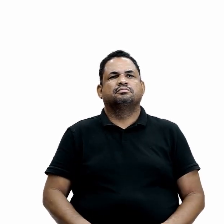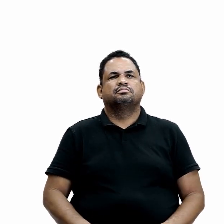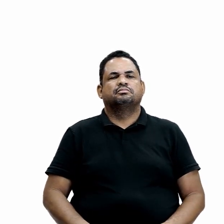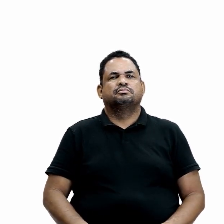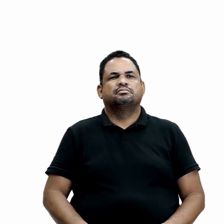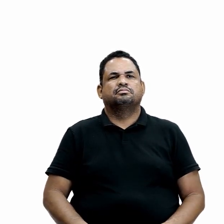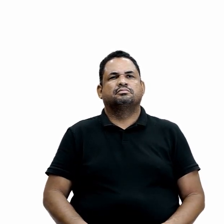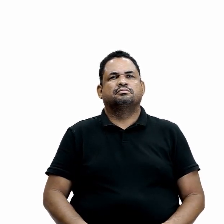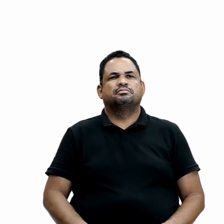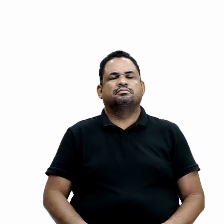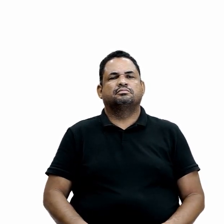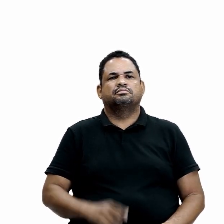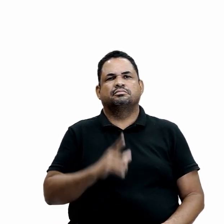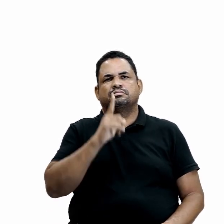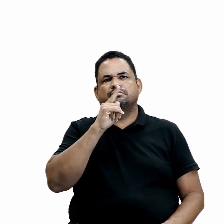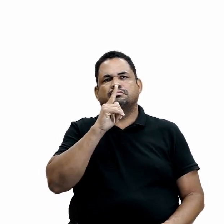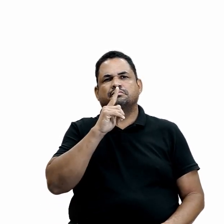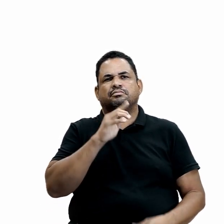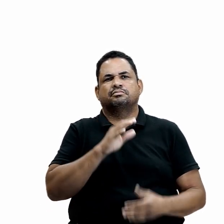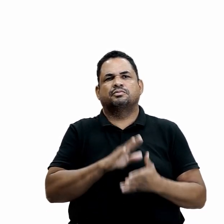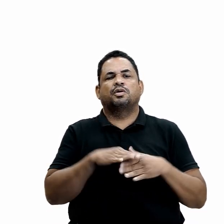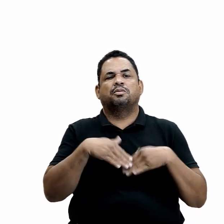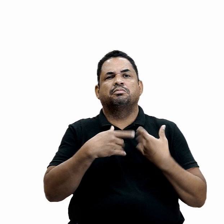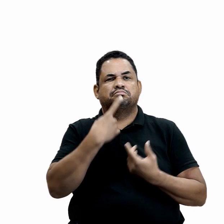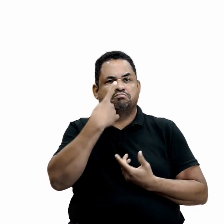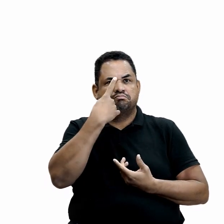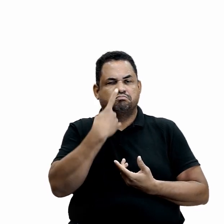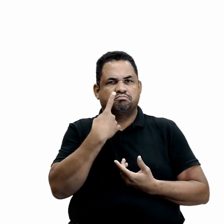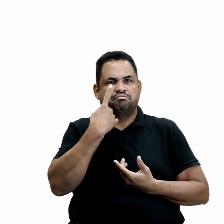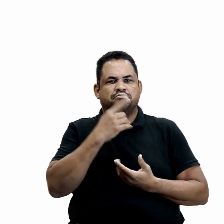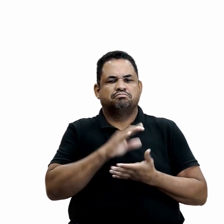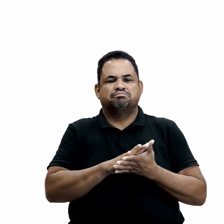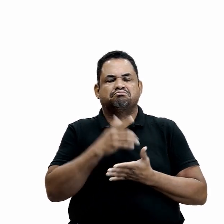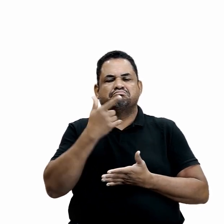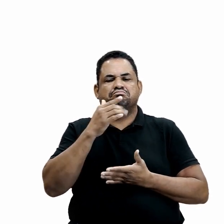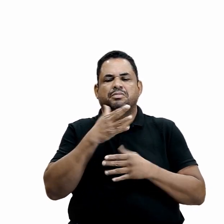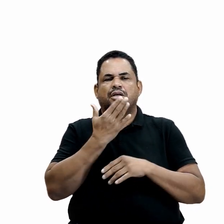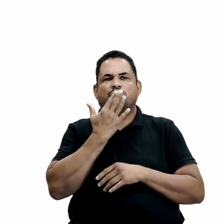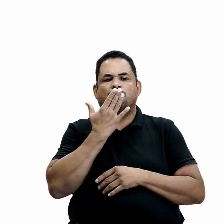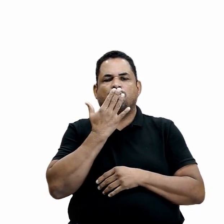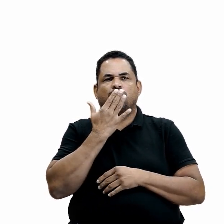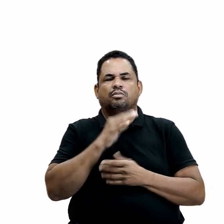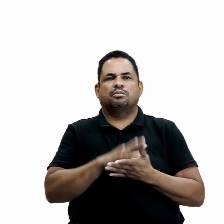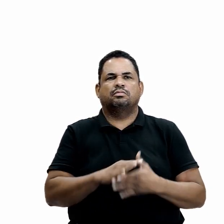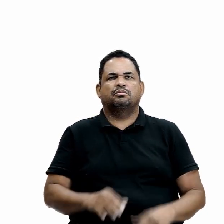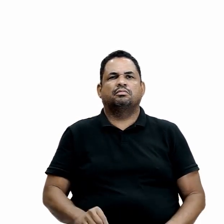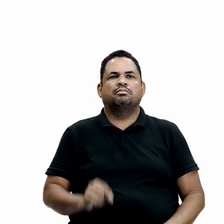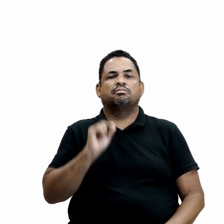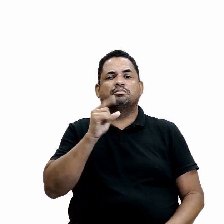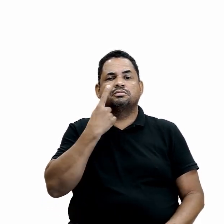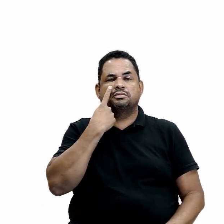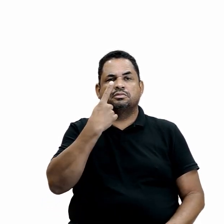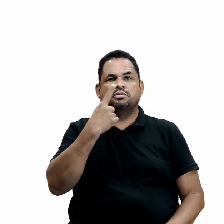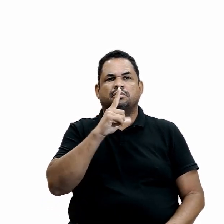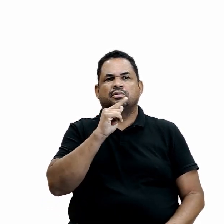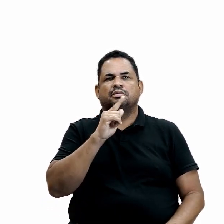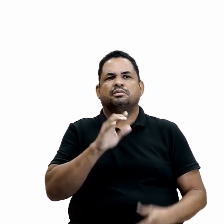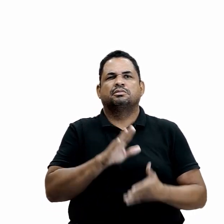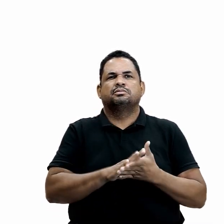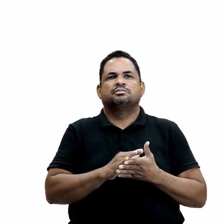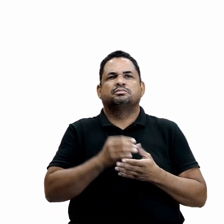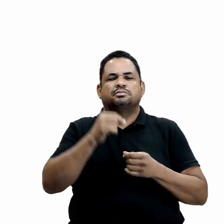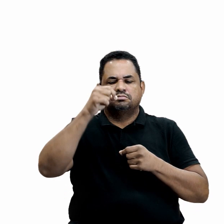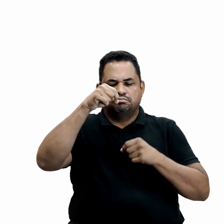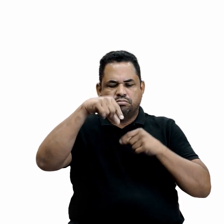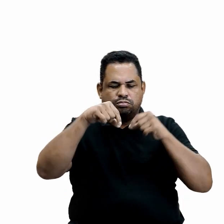a água, ela tem o quê? Que aspecto? Aspecto incolor. O que você observa na água? Apenas algumas